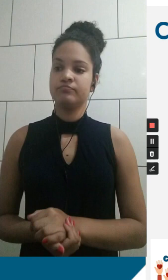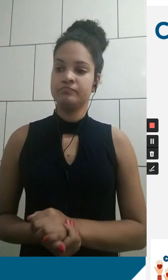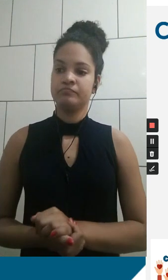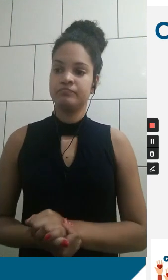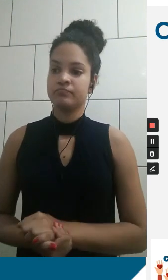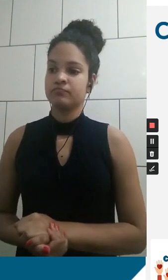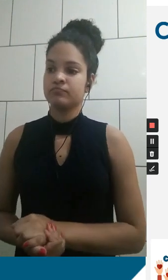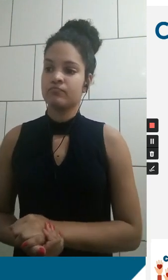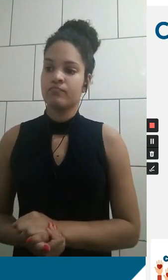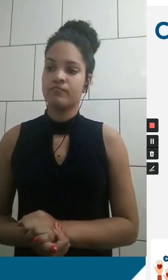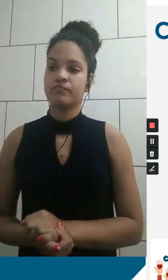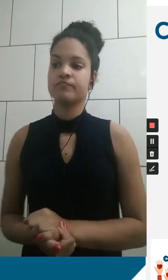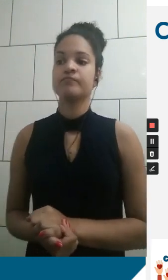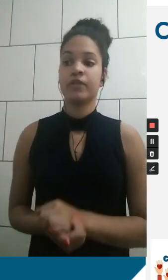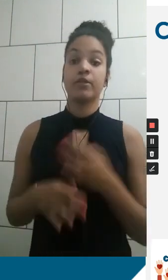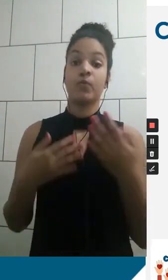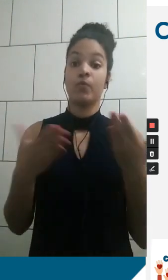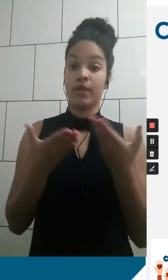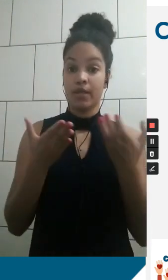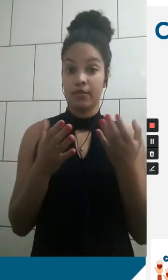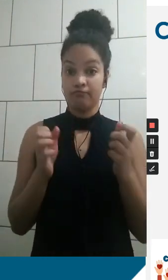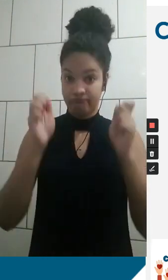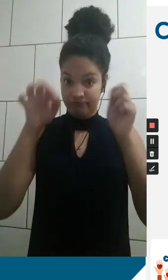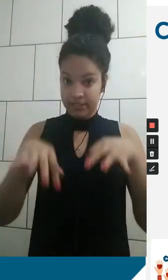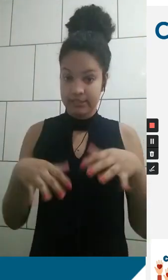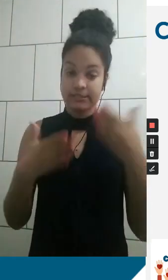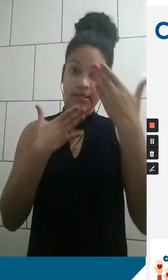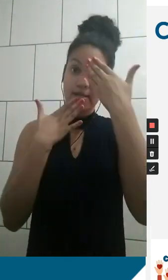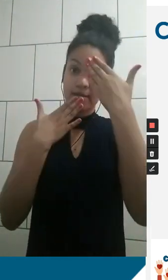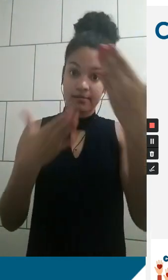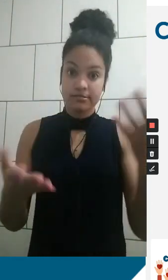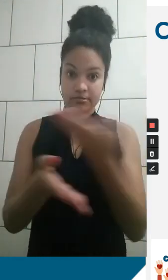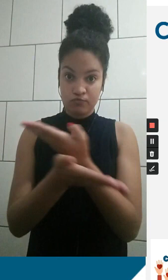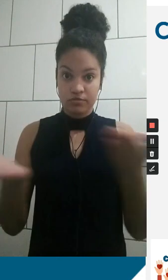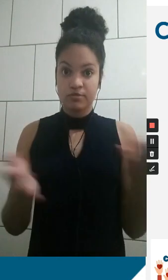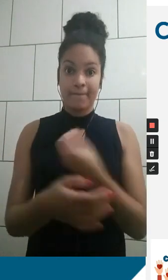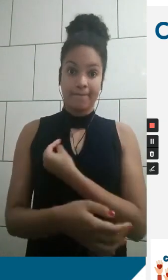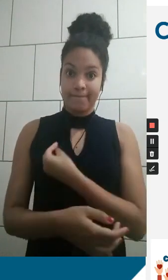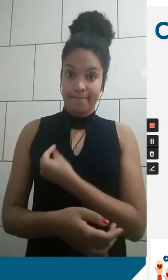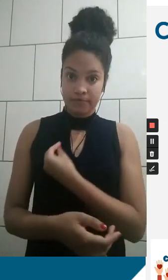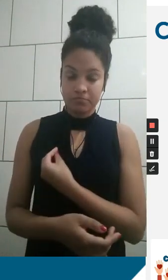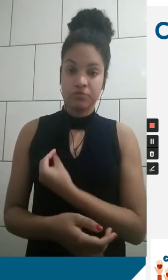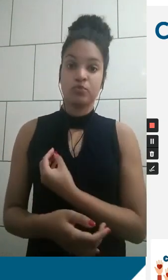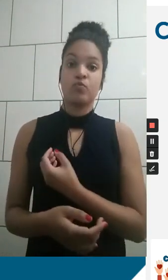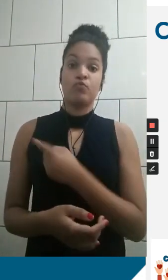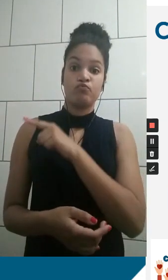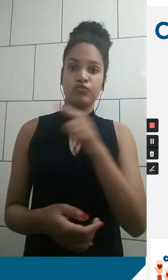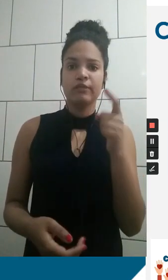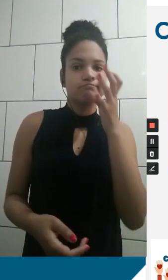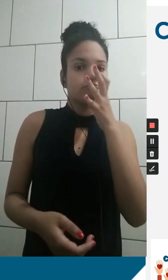terminar agradecendo a participação de vocês, o acompanhamento que vocês têm feito com